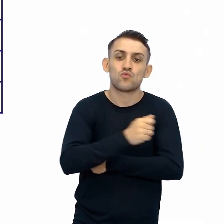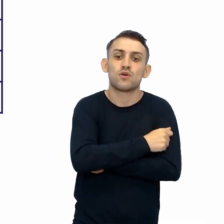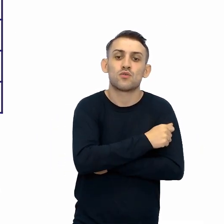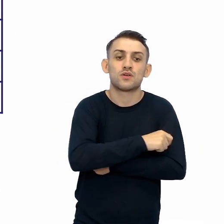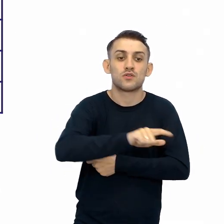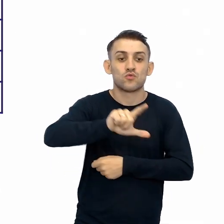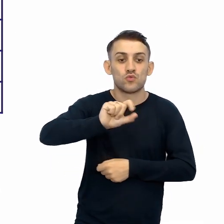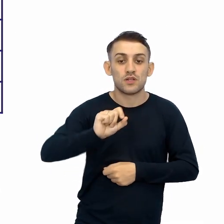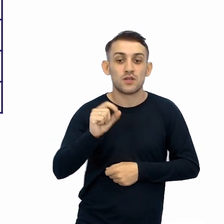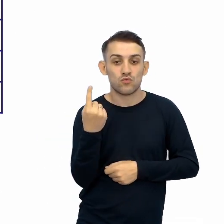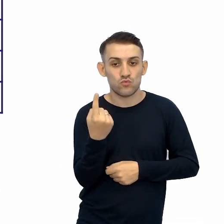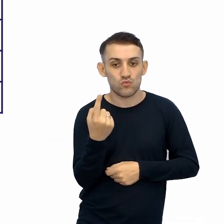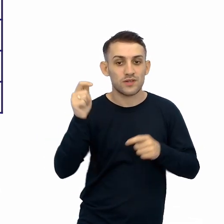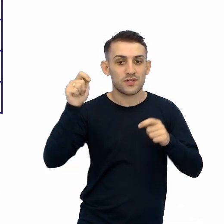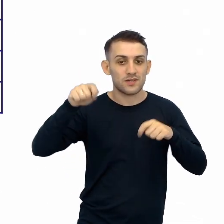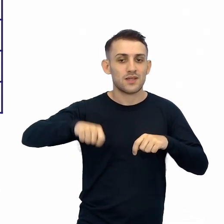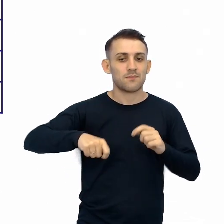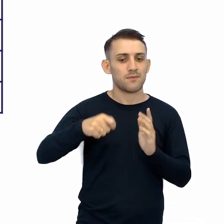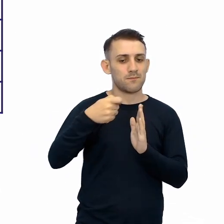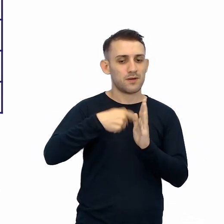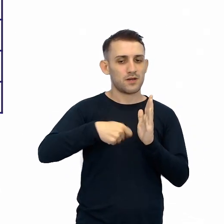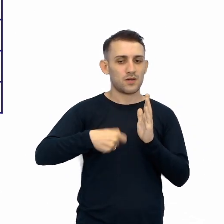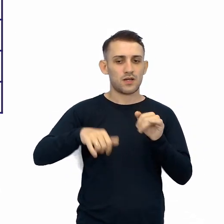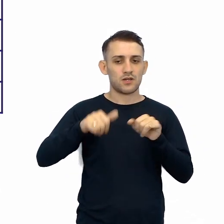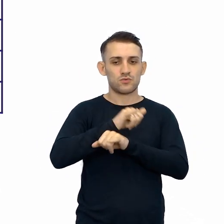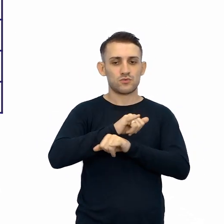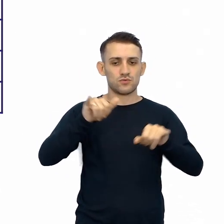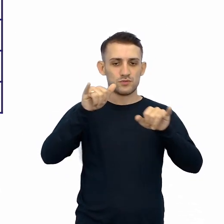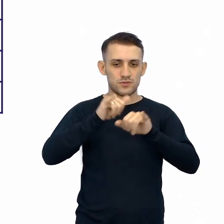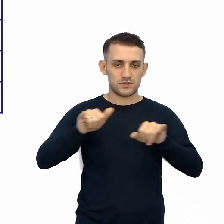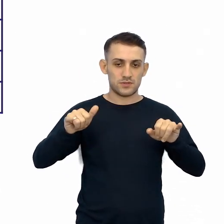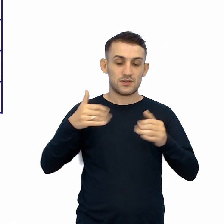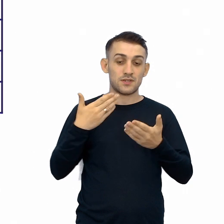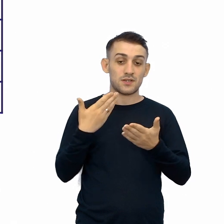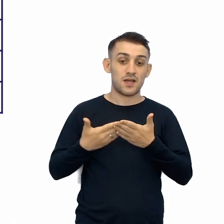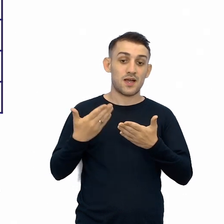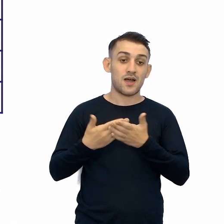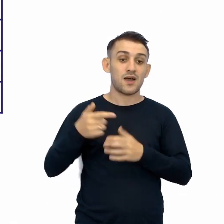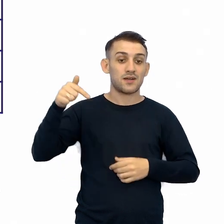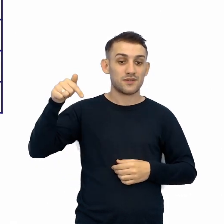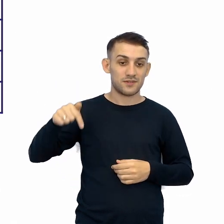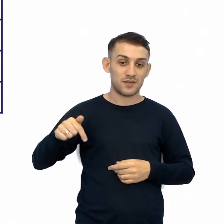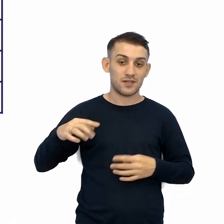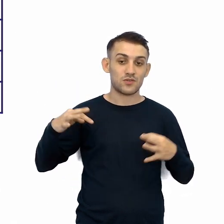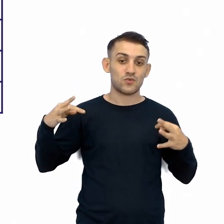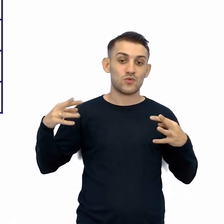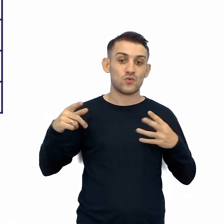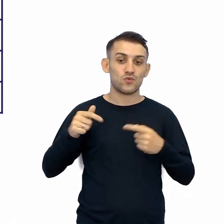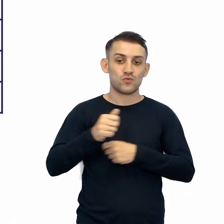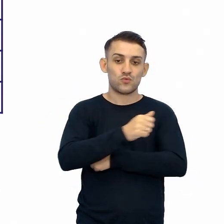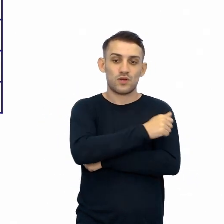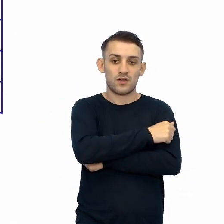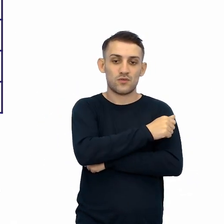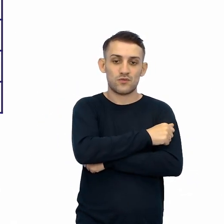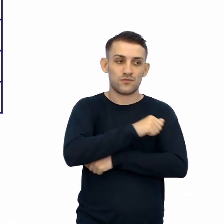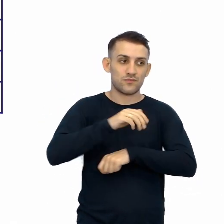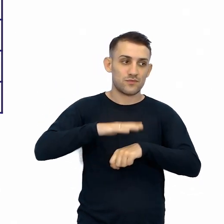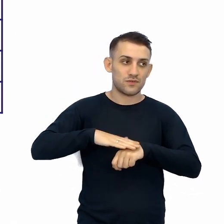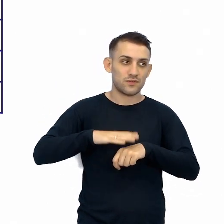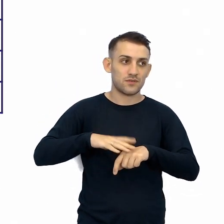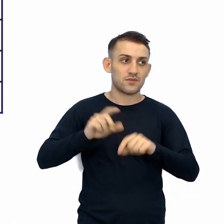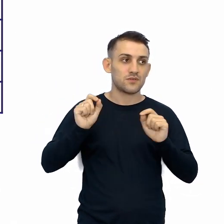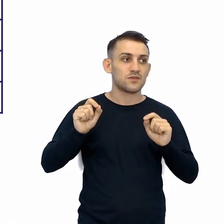para escrever a notícia sobre ele, tá? Na aula 7, eles vão fazer em